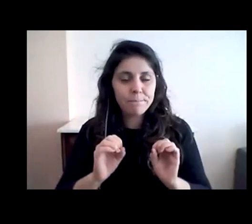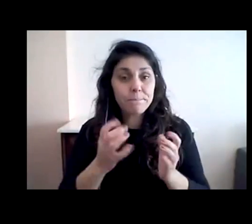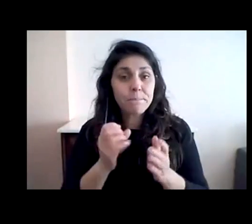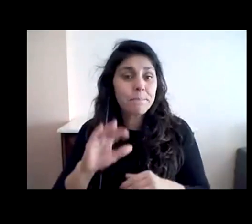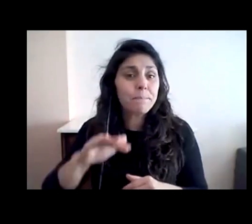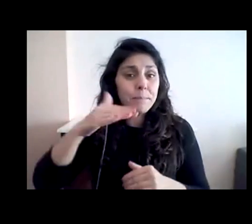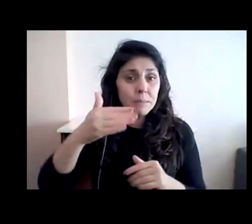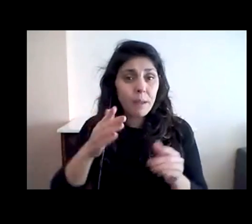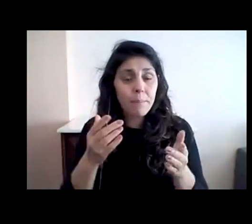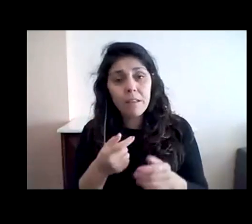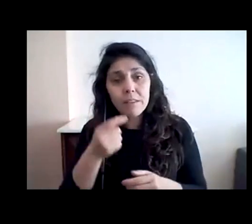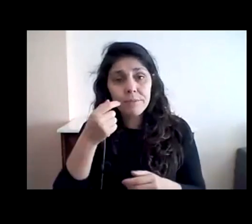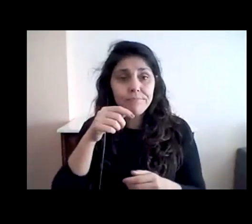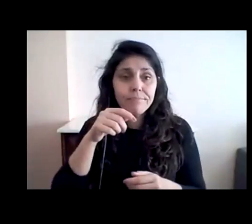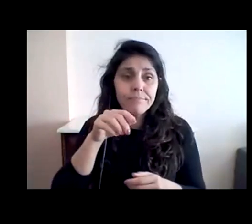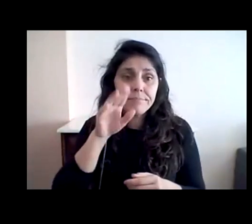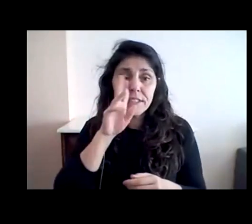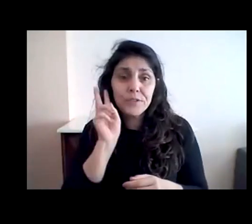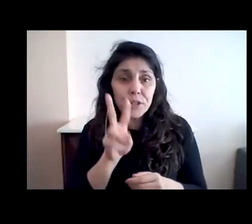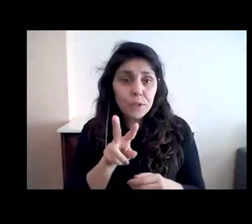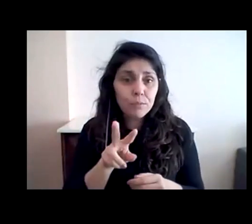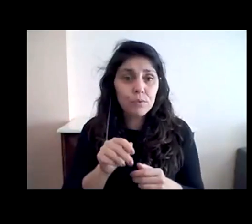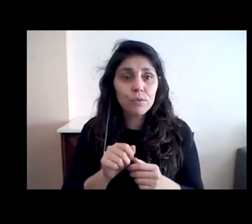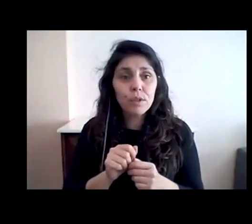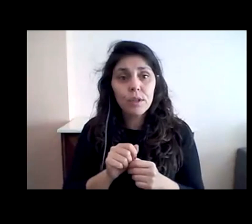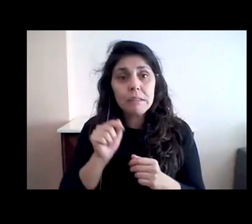num quadro em que podemos ter...